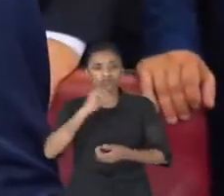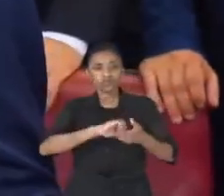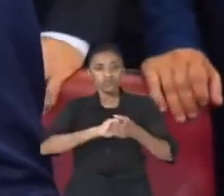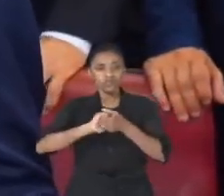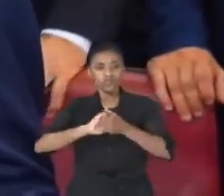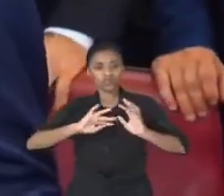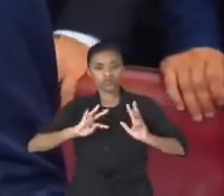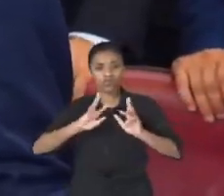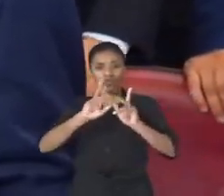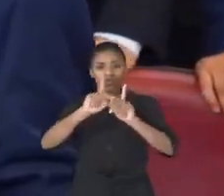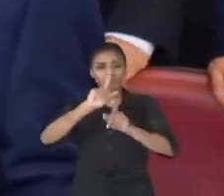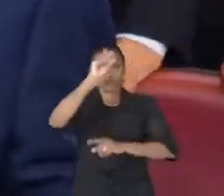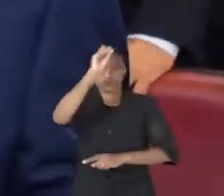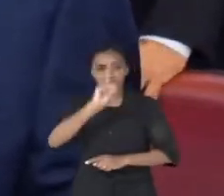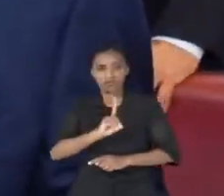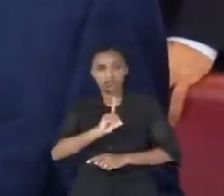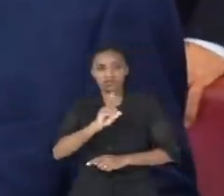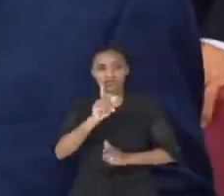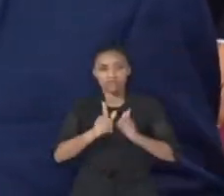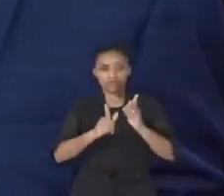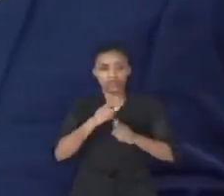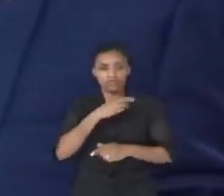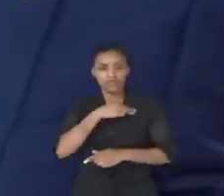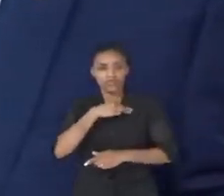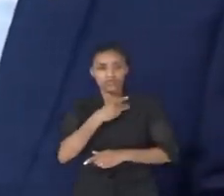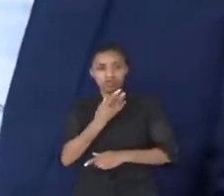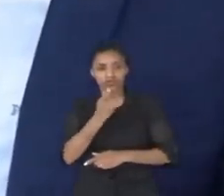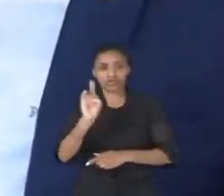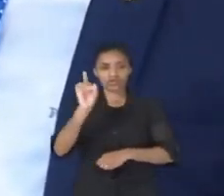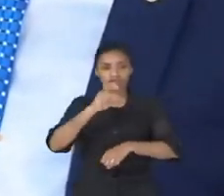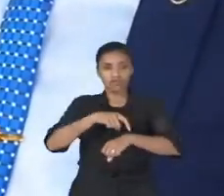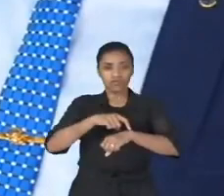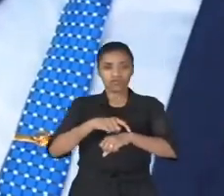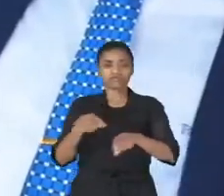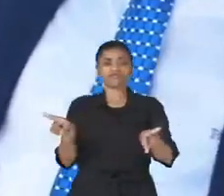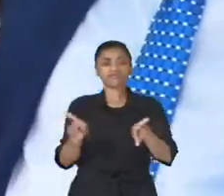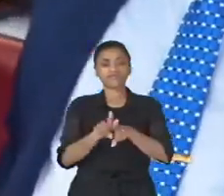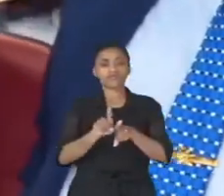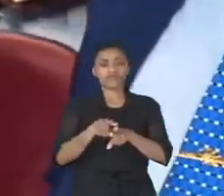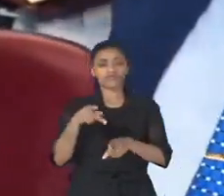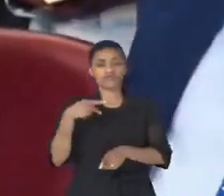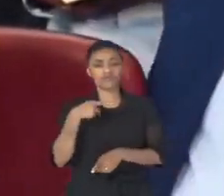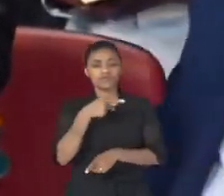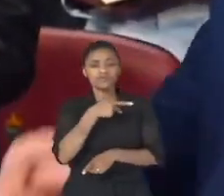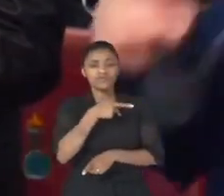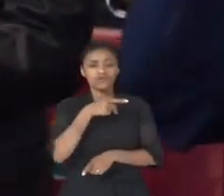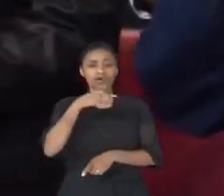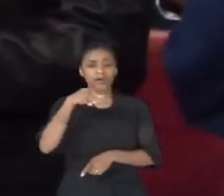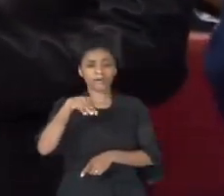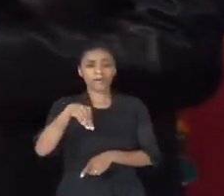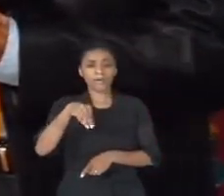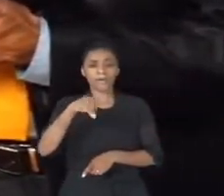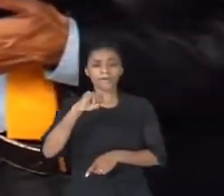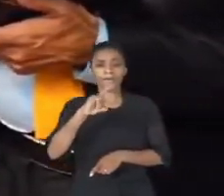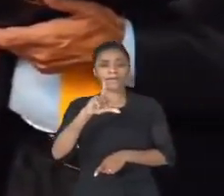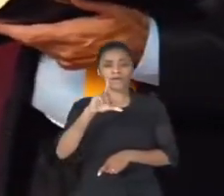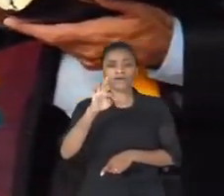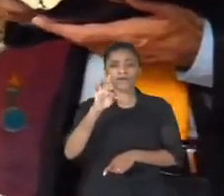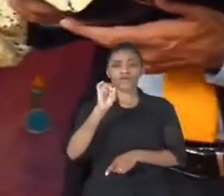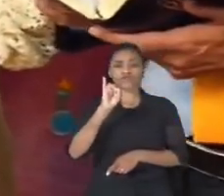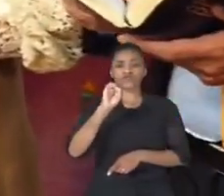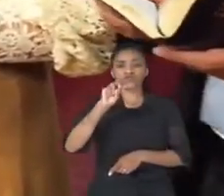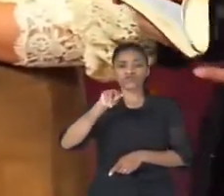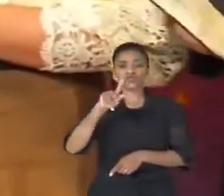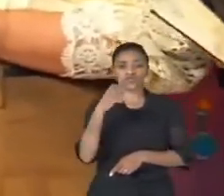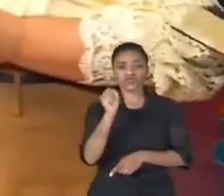Gideões Missionários da Última Hora. Quero cumprimentar aqui também o pastor Niltinho. Carinhosamente chamamos de Niltinho, mas ele é o presidente da Convenção do